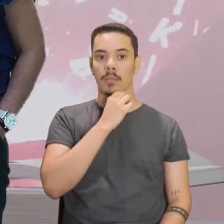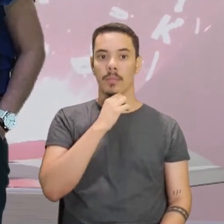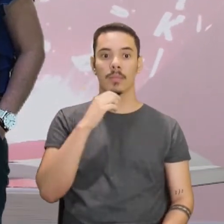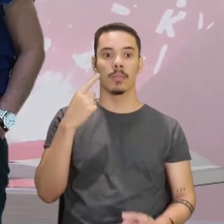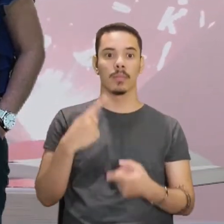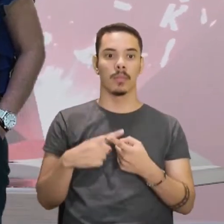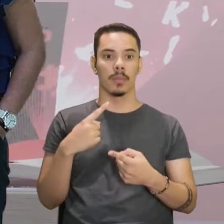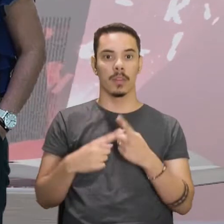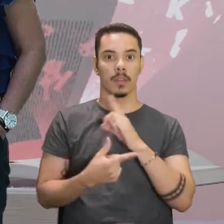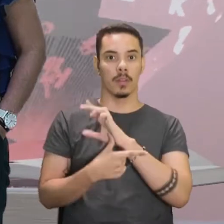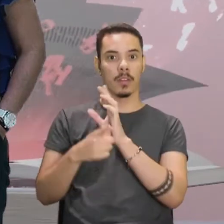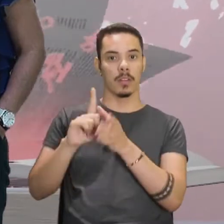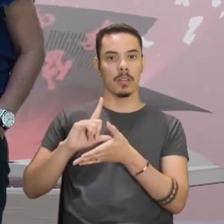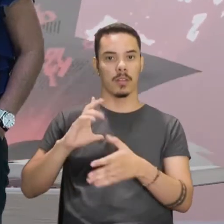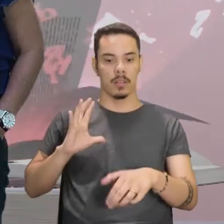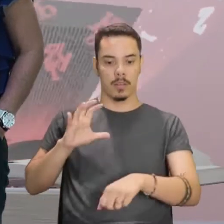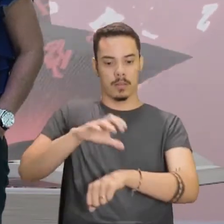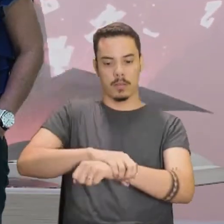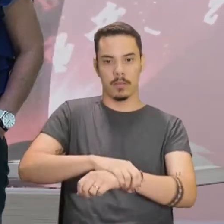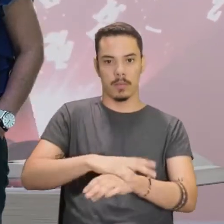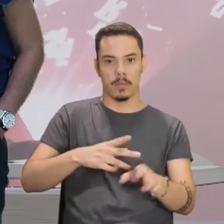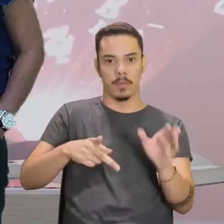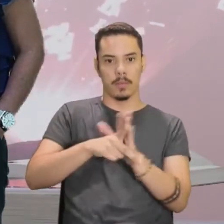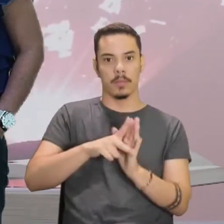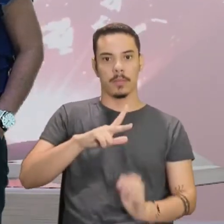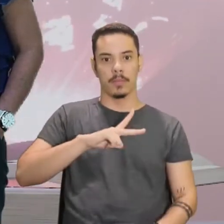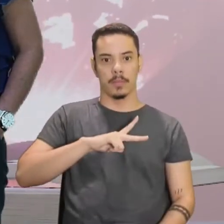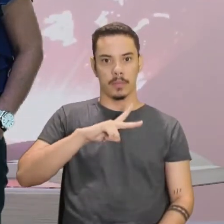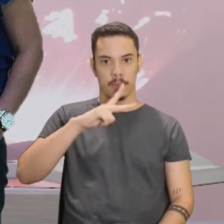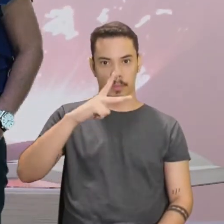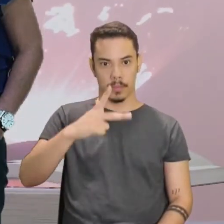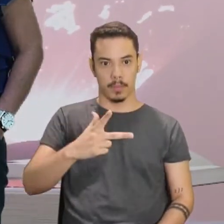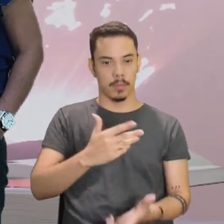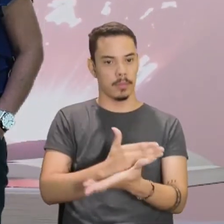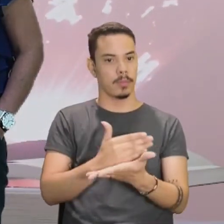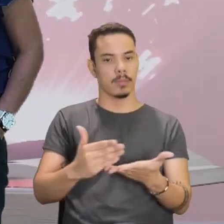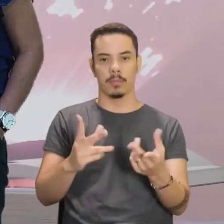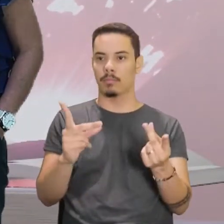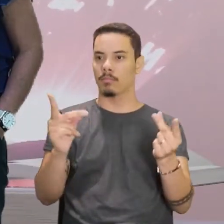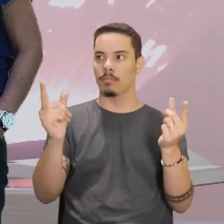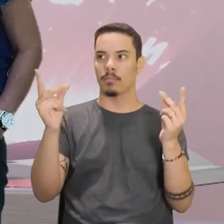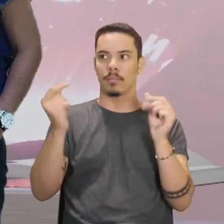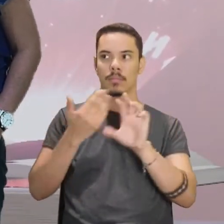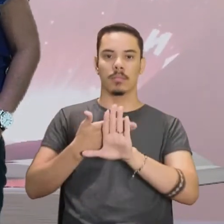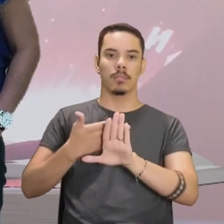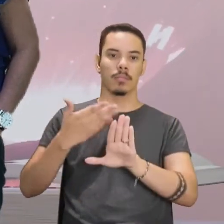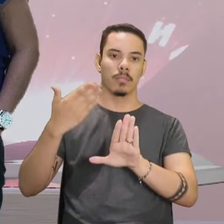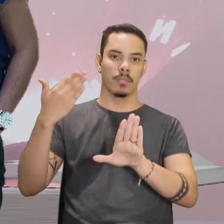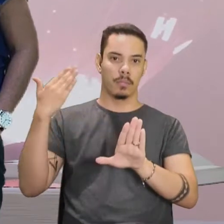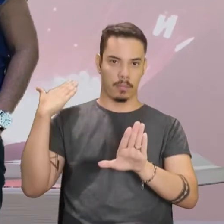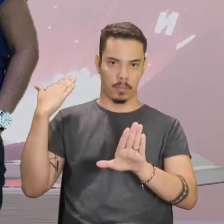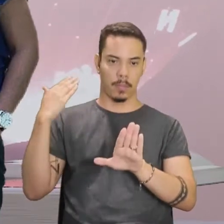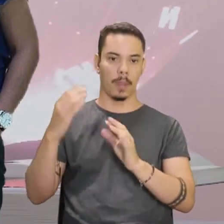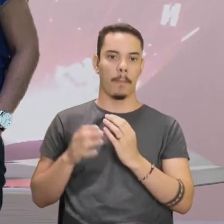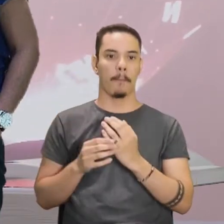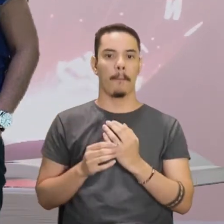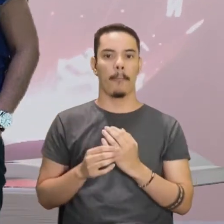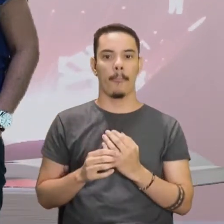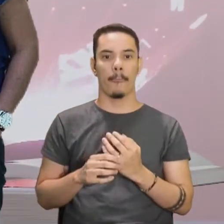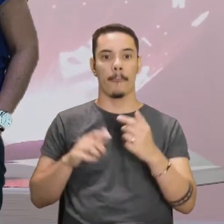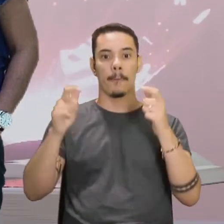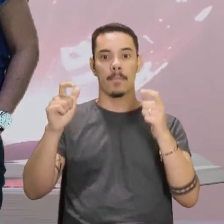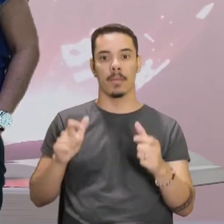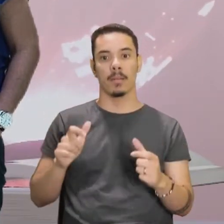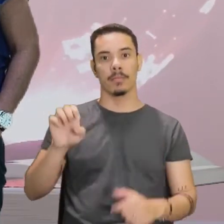uma colônia de Portugal. E isso se inicia há muito tempo atrás, muito tempo, lá na